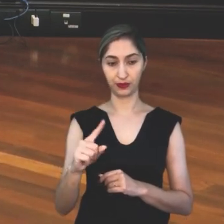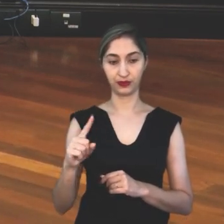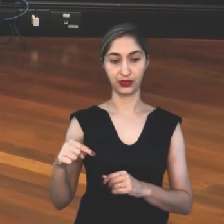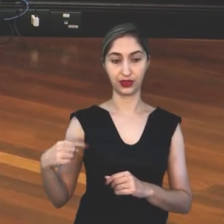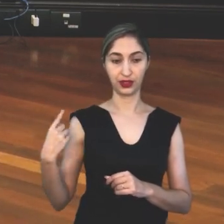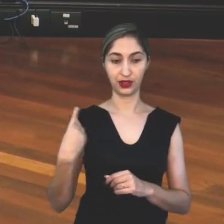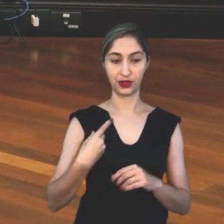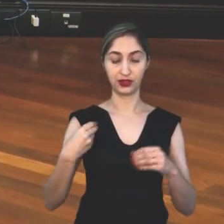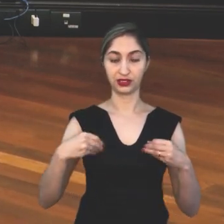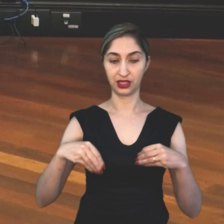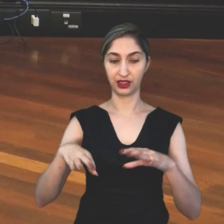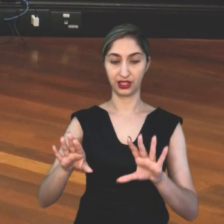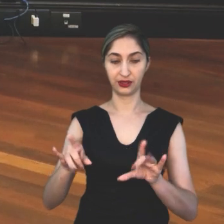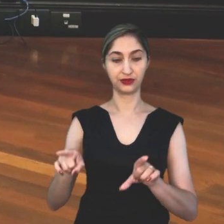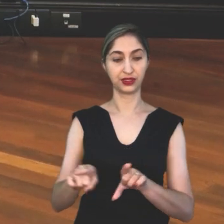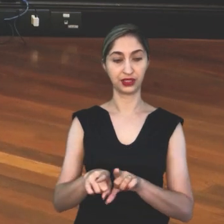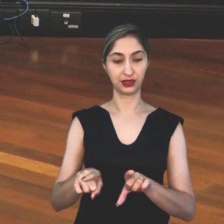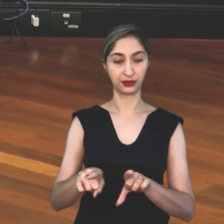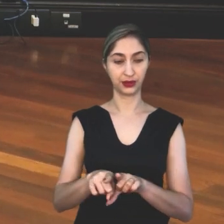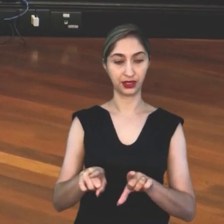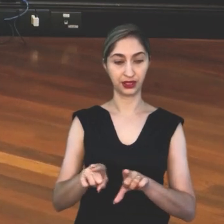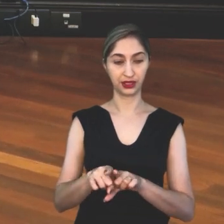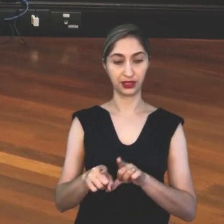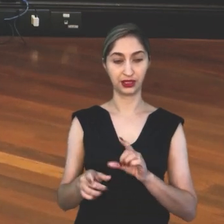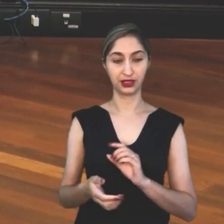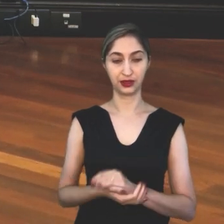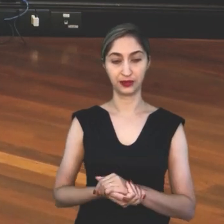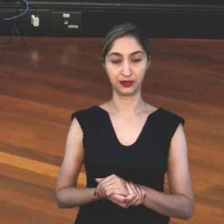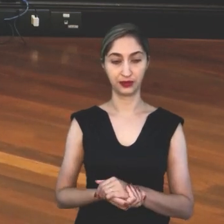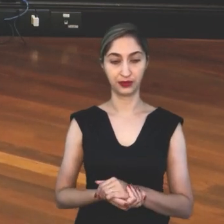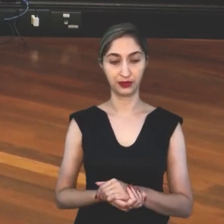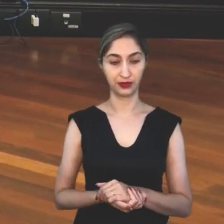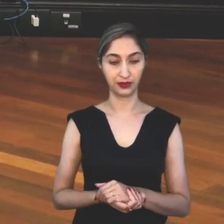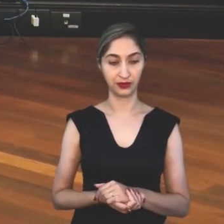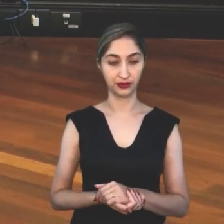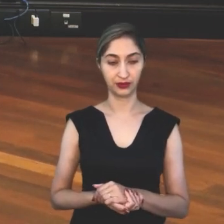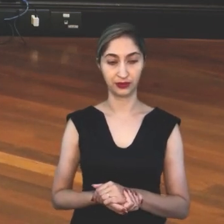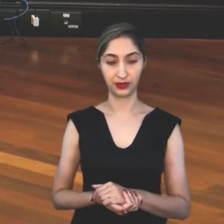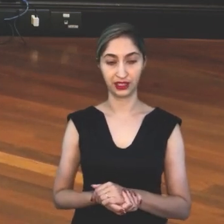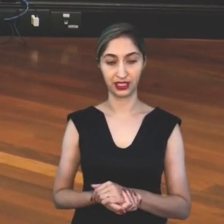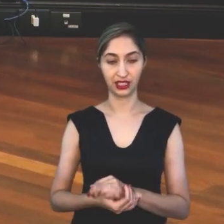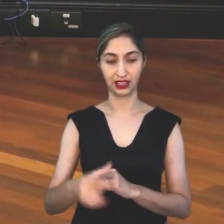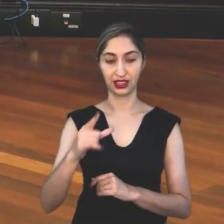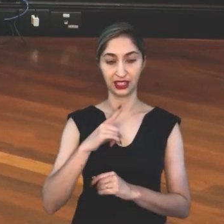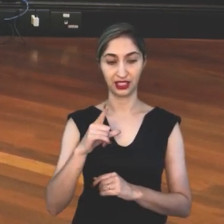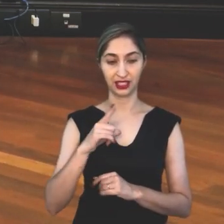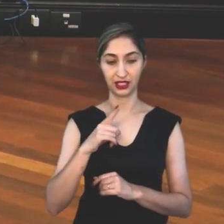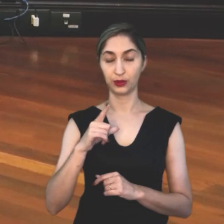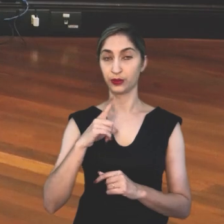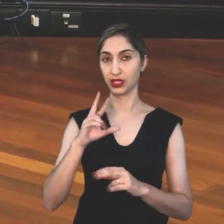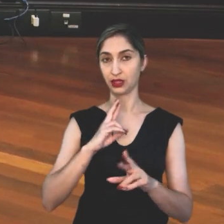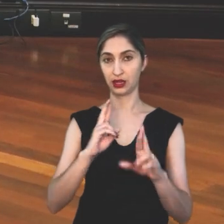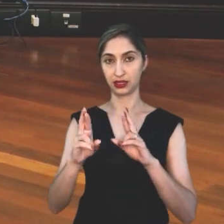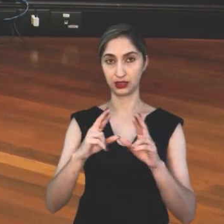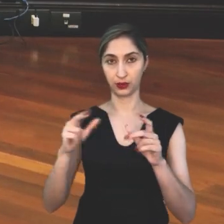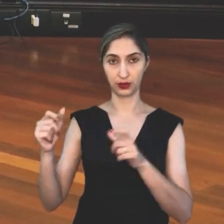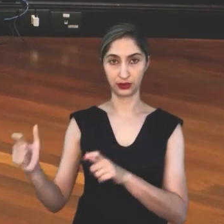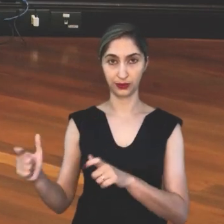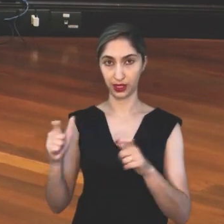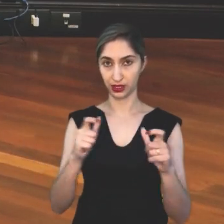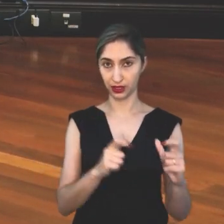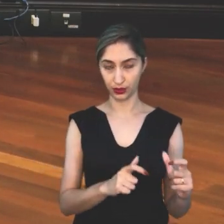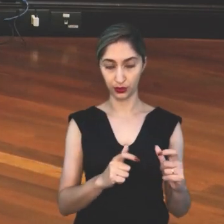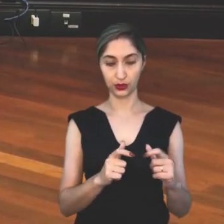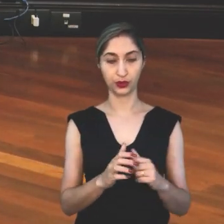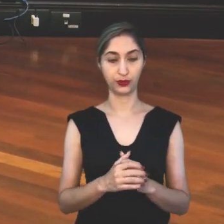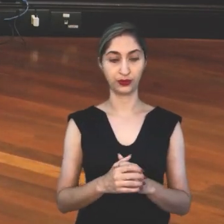mapa aqui, ó. Ele é um mapa que a gente leva para ele ser um pouco mais lúdico. Então a gente vai ter essa ideia de uma